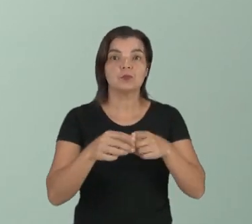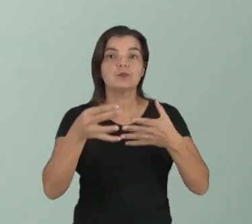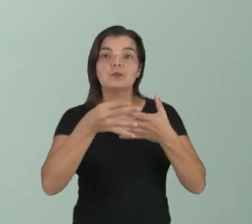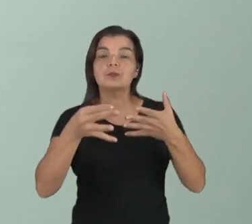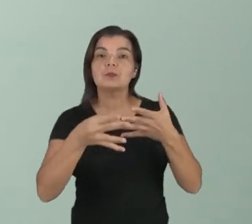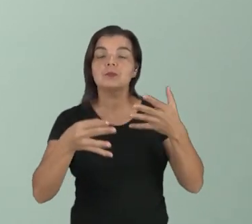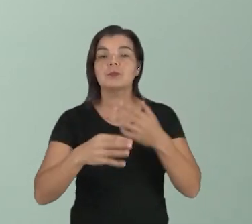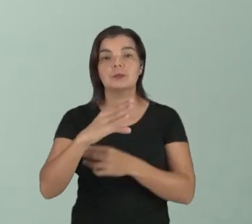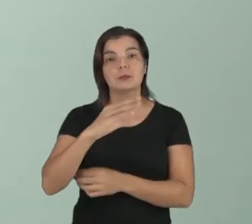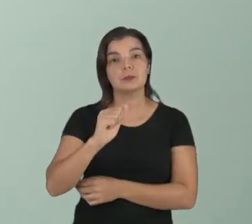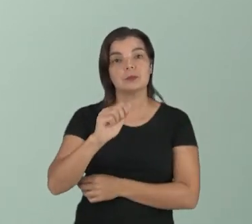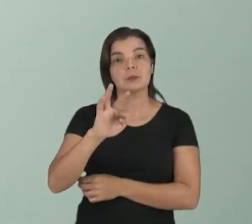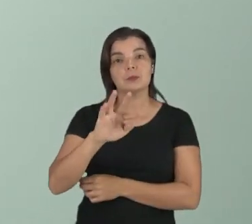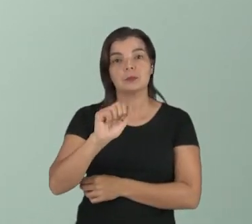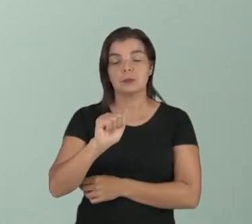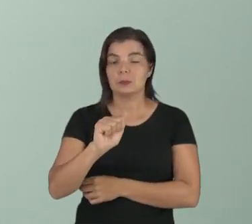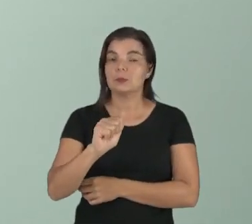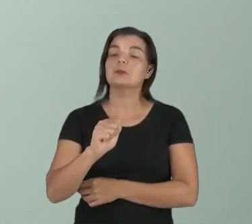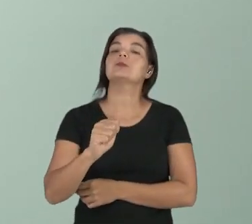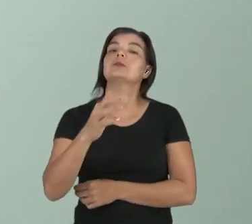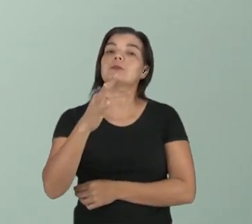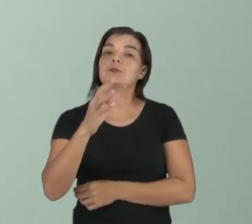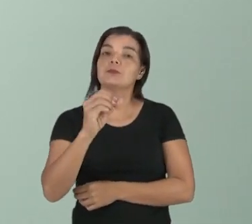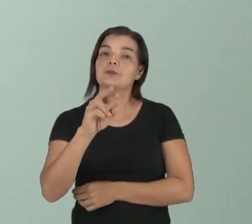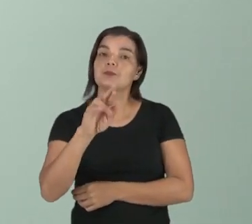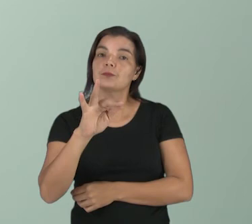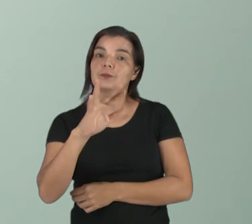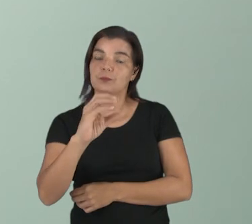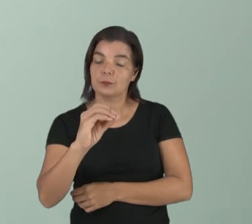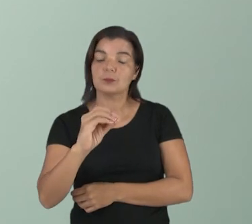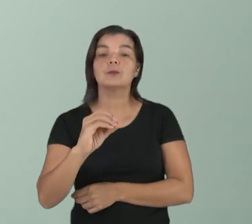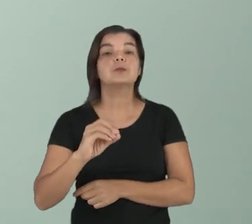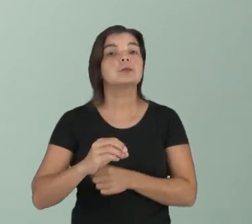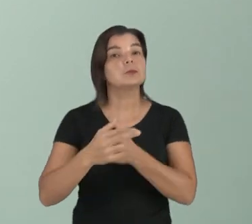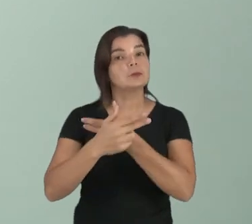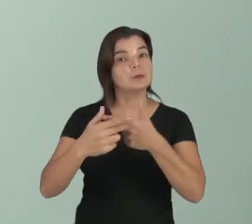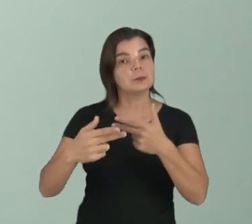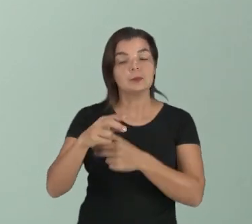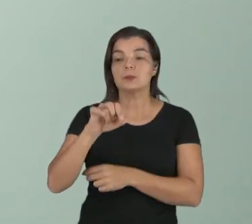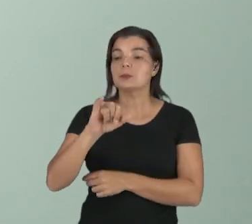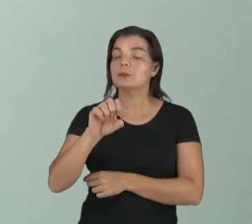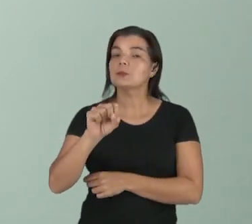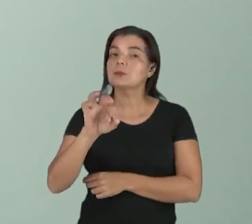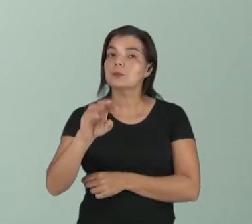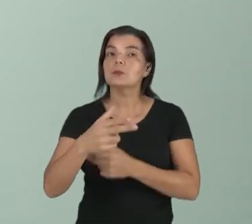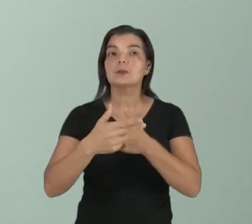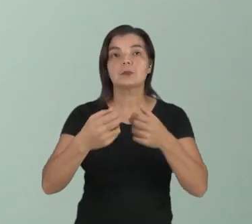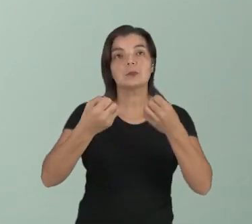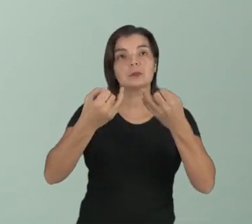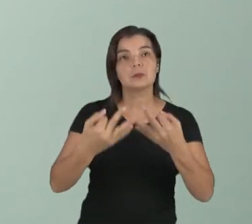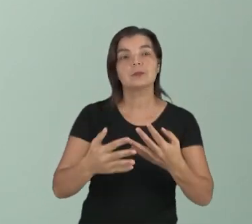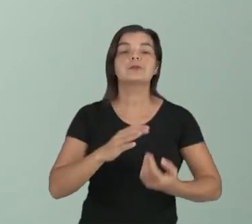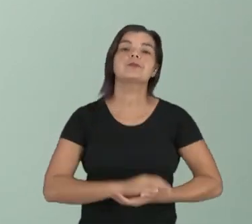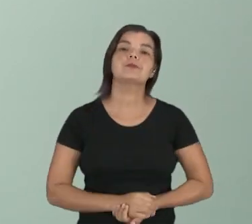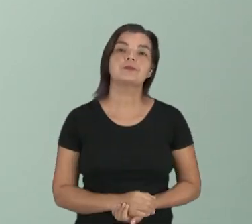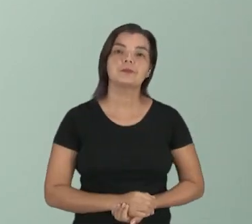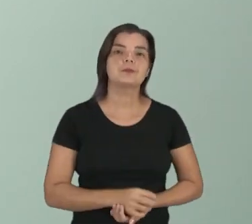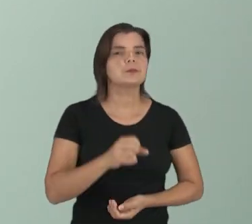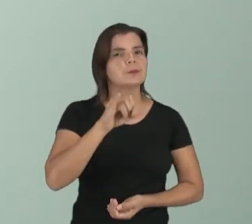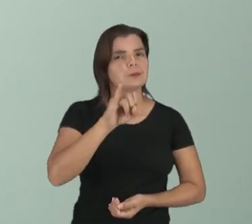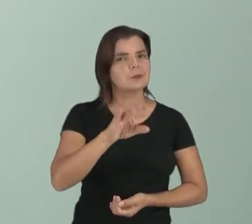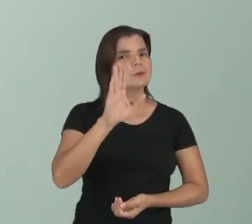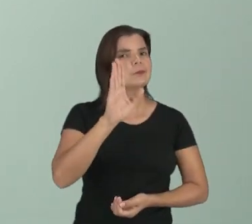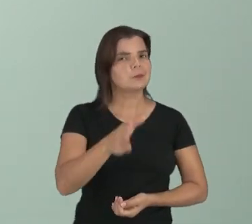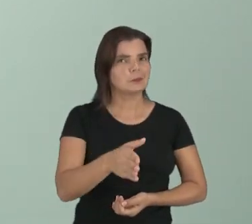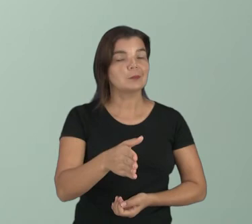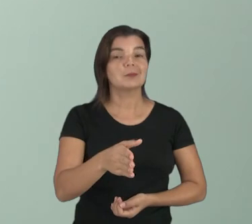catafórico, porque você usou o pronome isto para algo que você ainda vai dizer. Agora, gente, se você